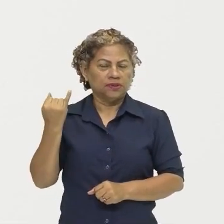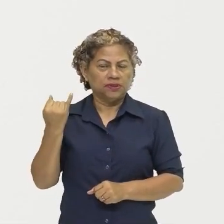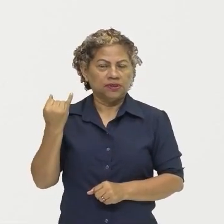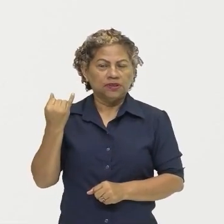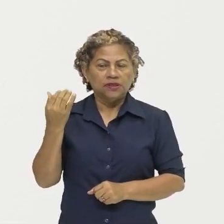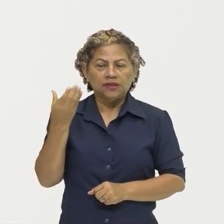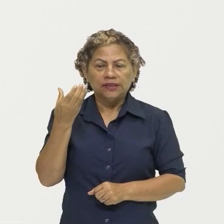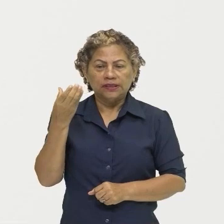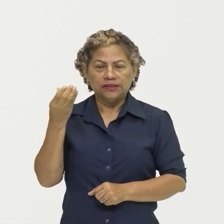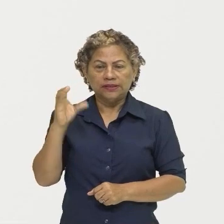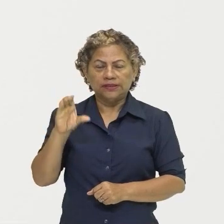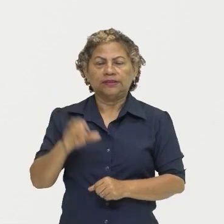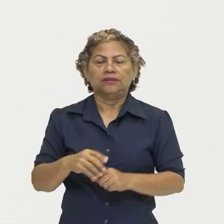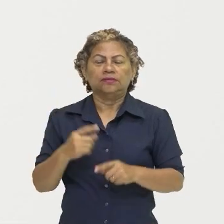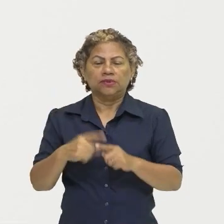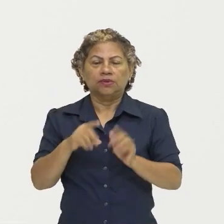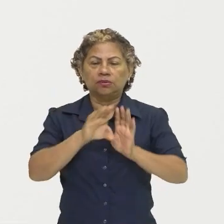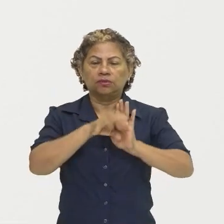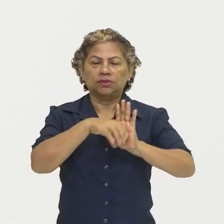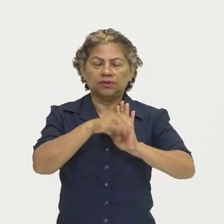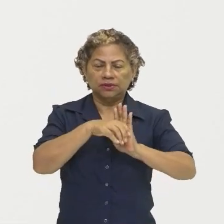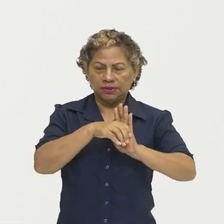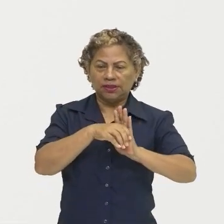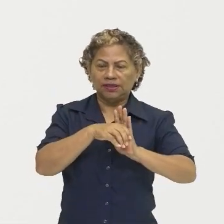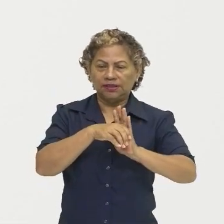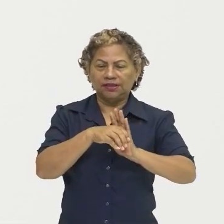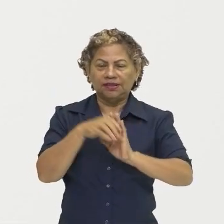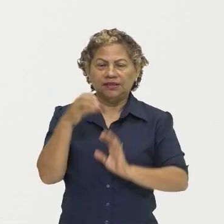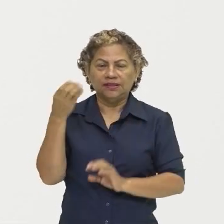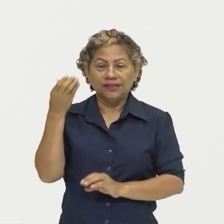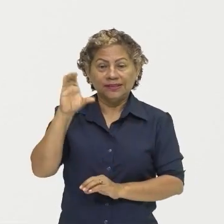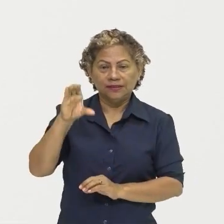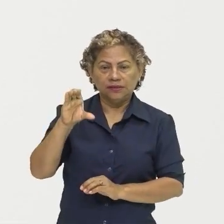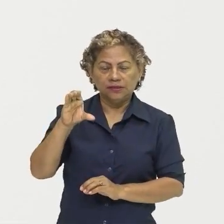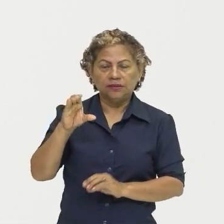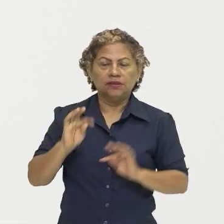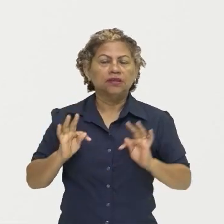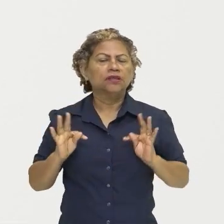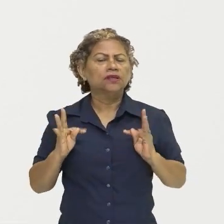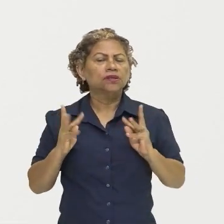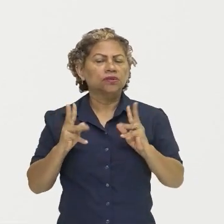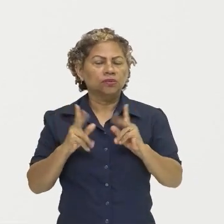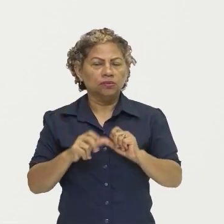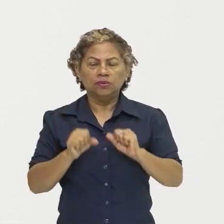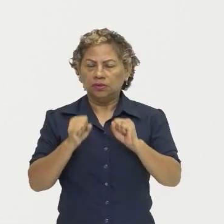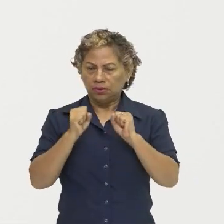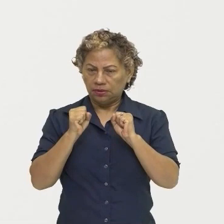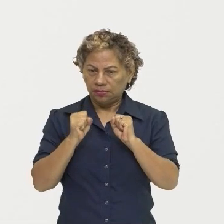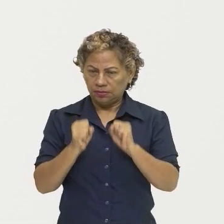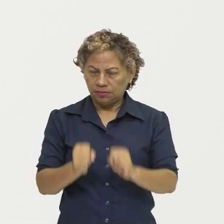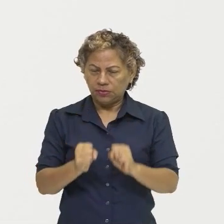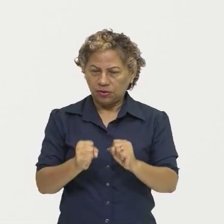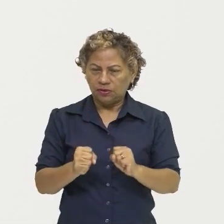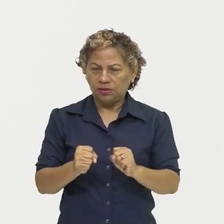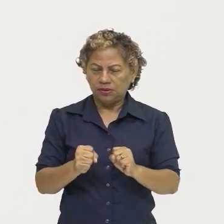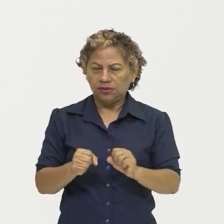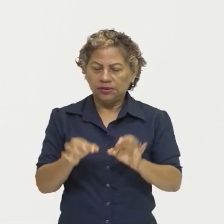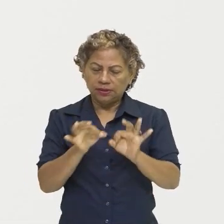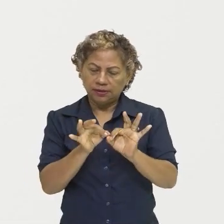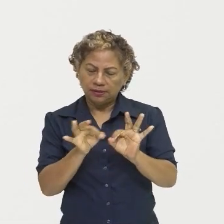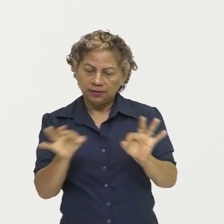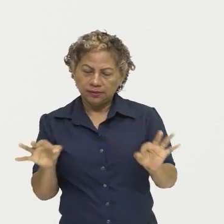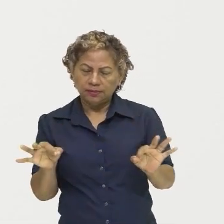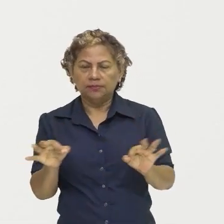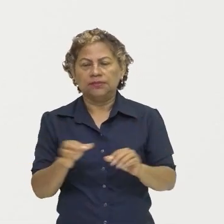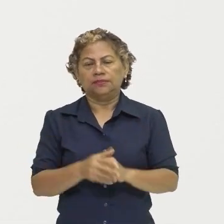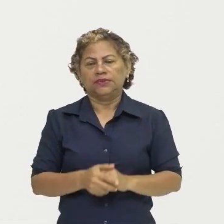o conceito científico representa aqui tudo o que pode ser medido. Quando